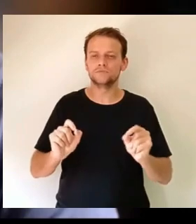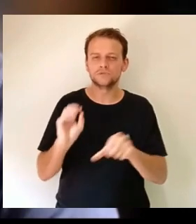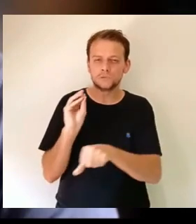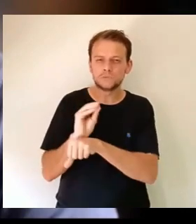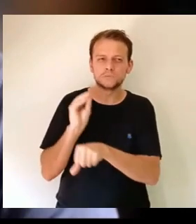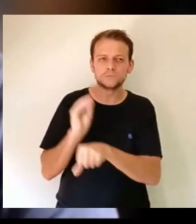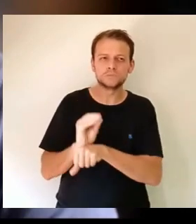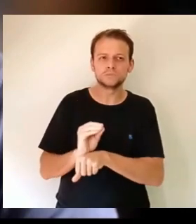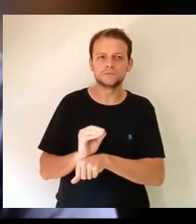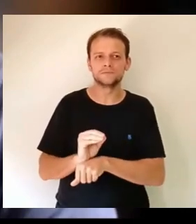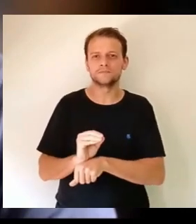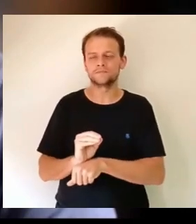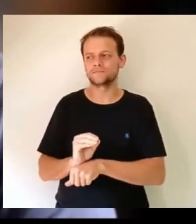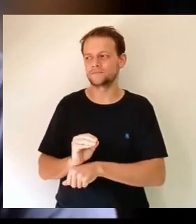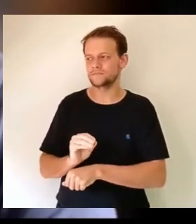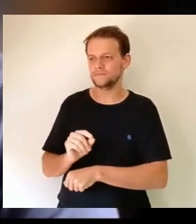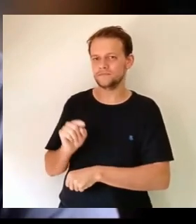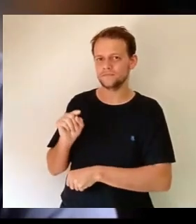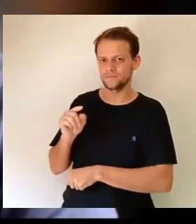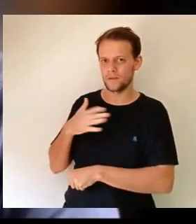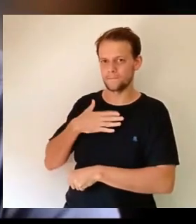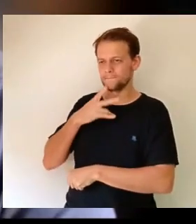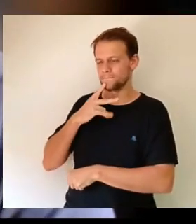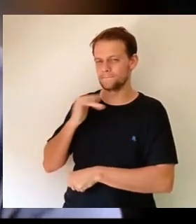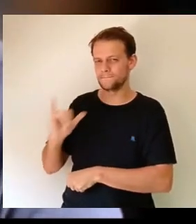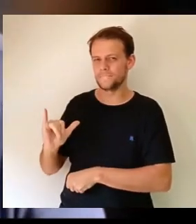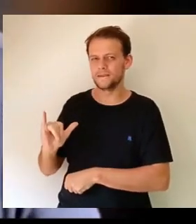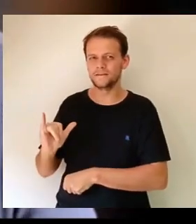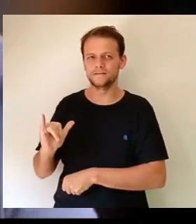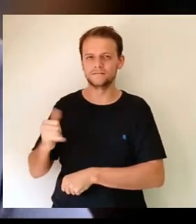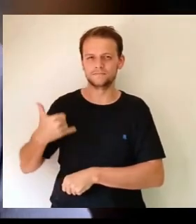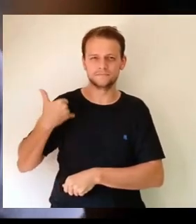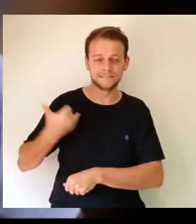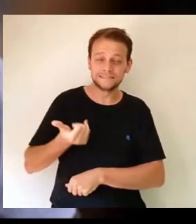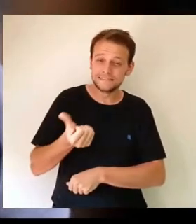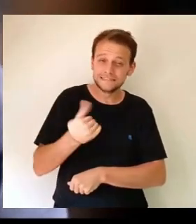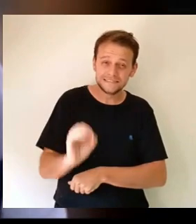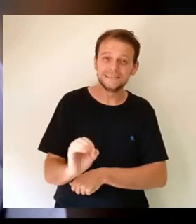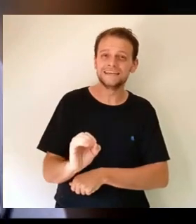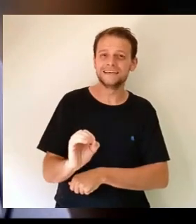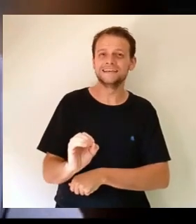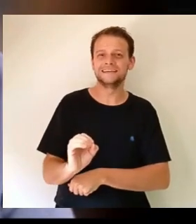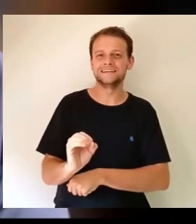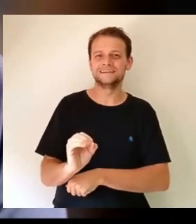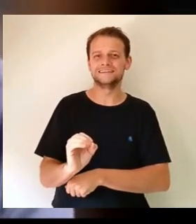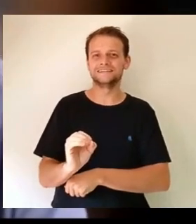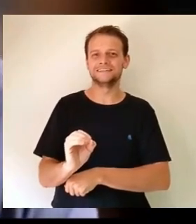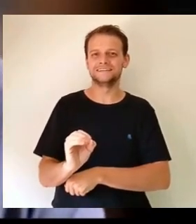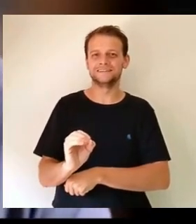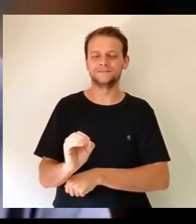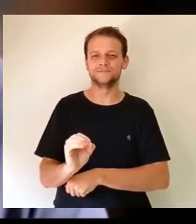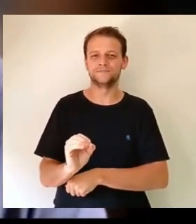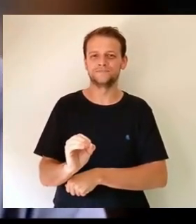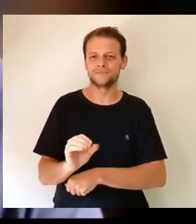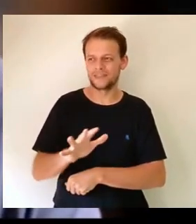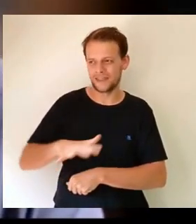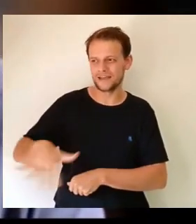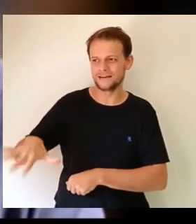Ele manteve durante os. Ele reforçava bastante que ele estava há 60 anos, né,